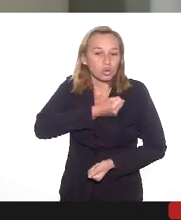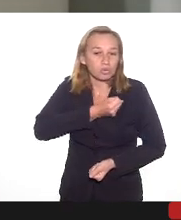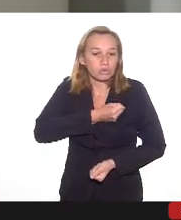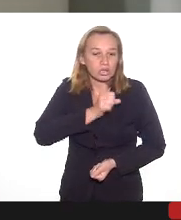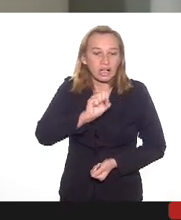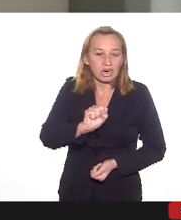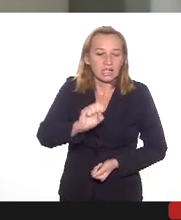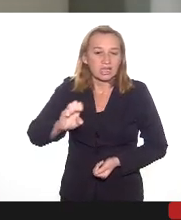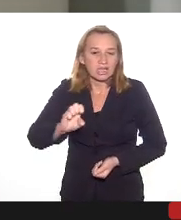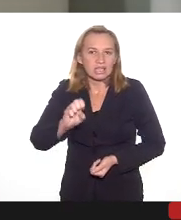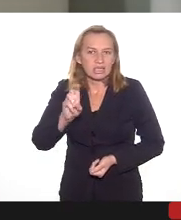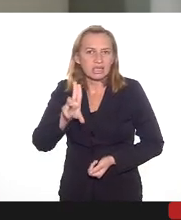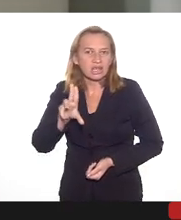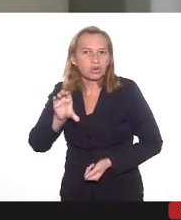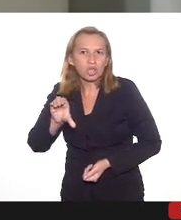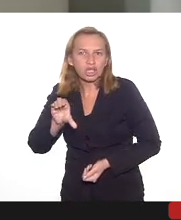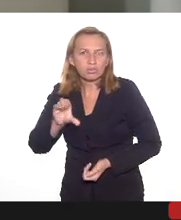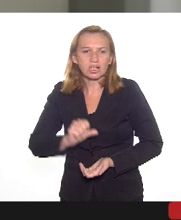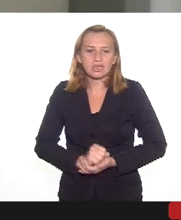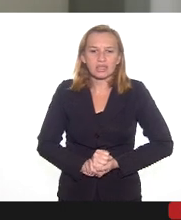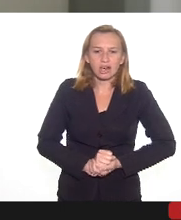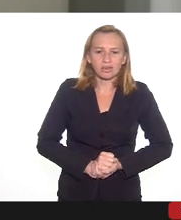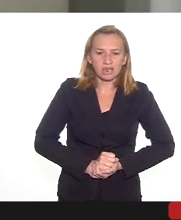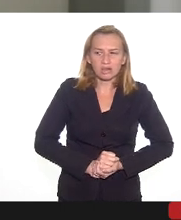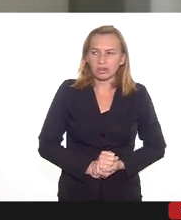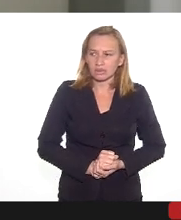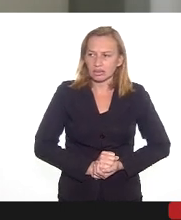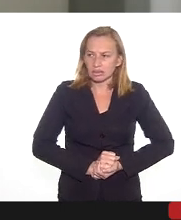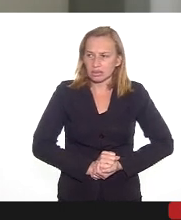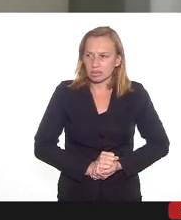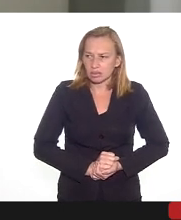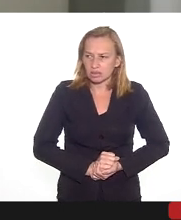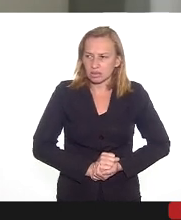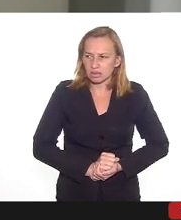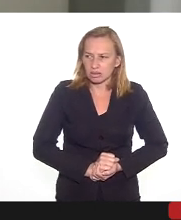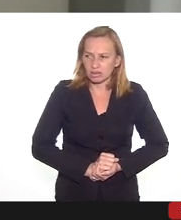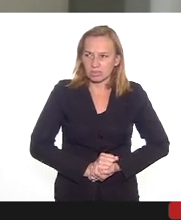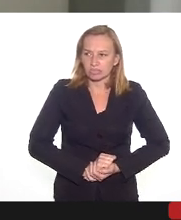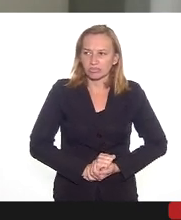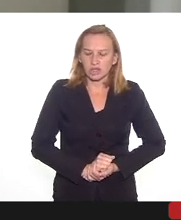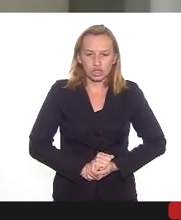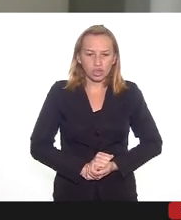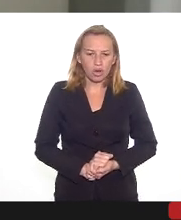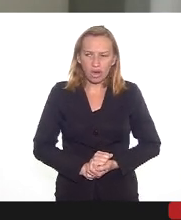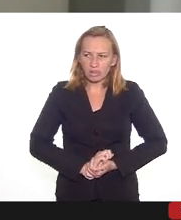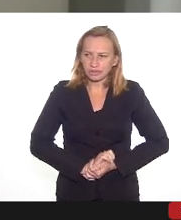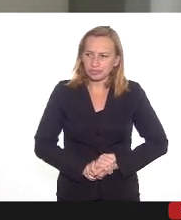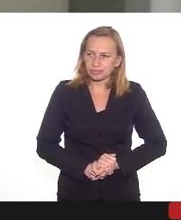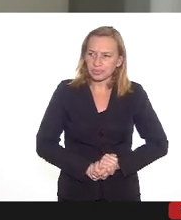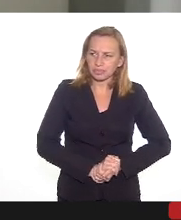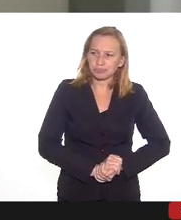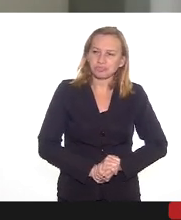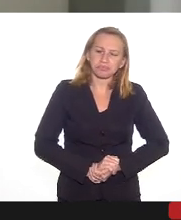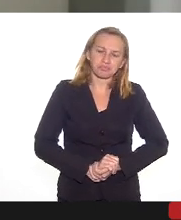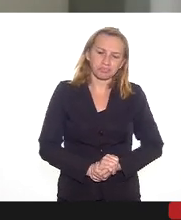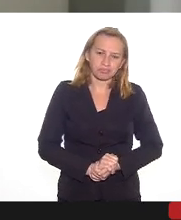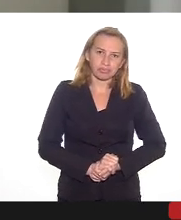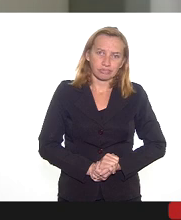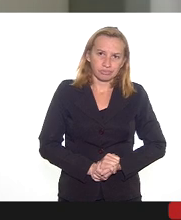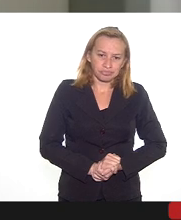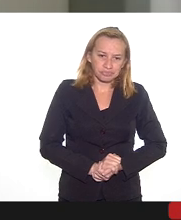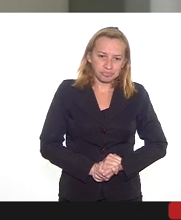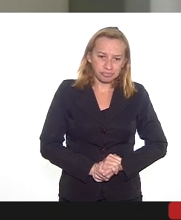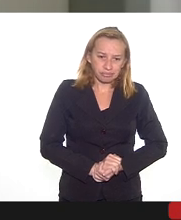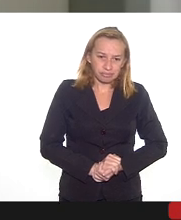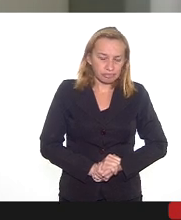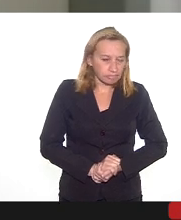são números representativos e a comissão sabe muito bem. Nós temos um, e ainda bem, porque é resultado da luta de vários dos